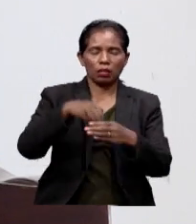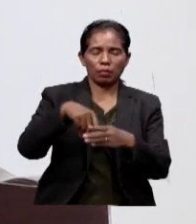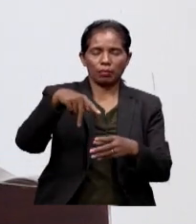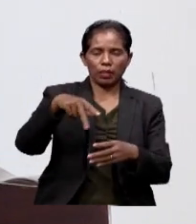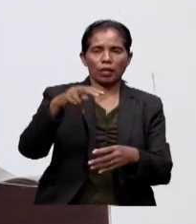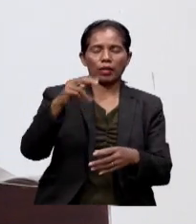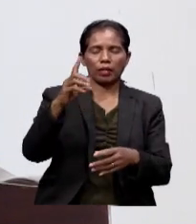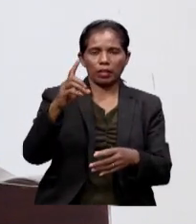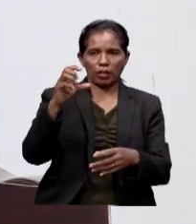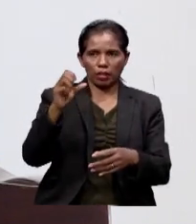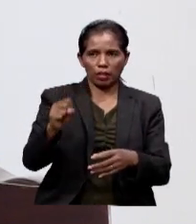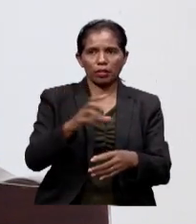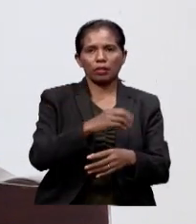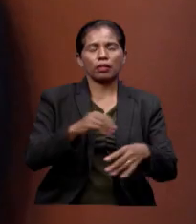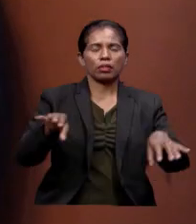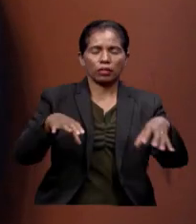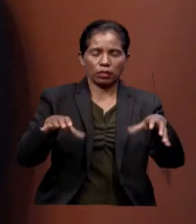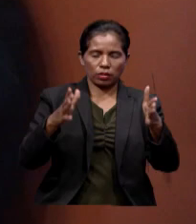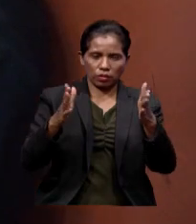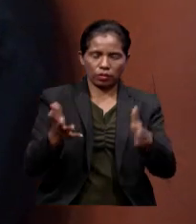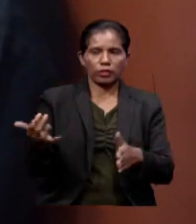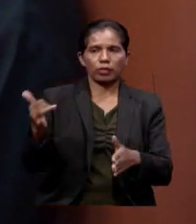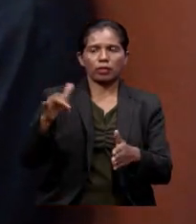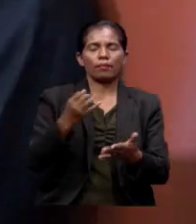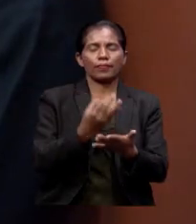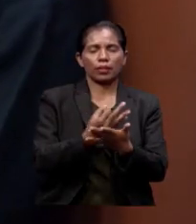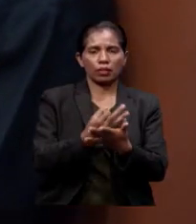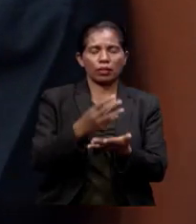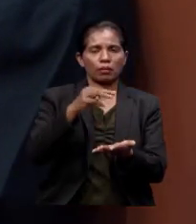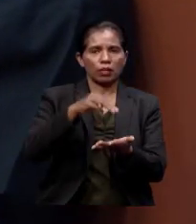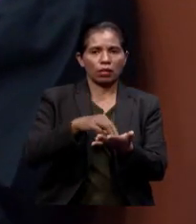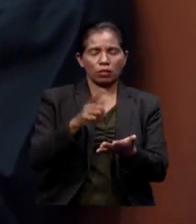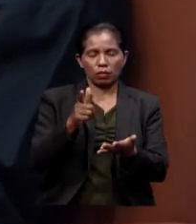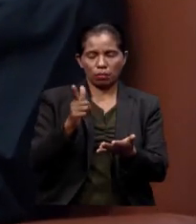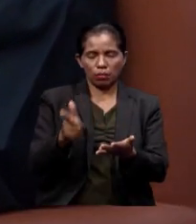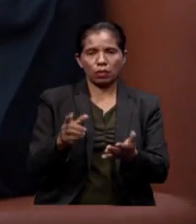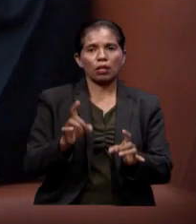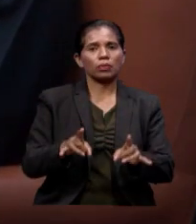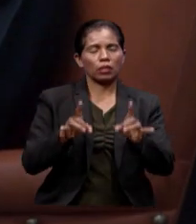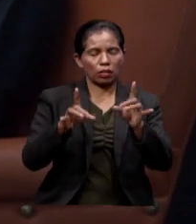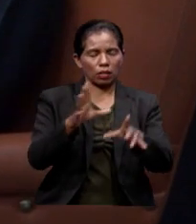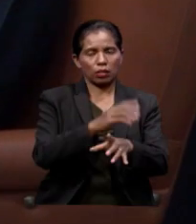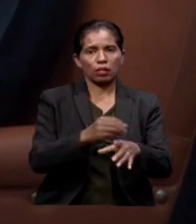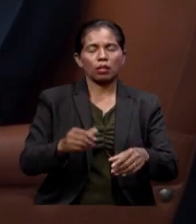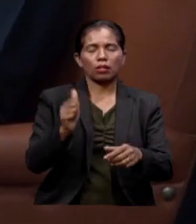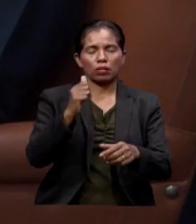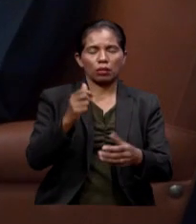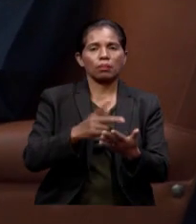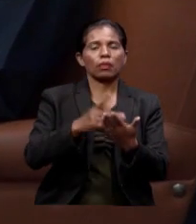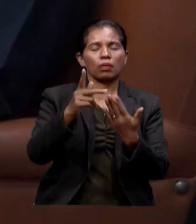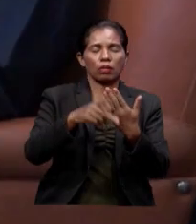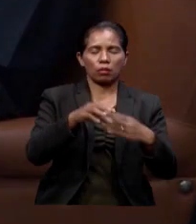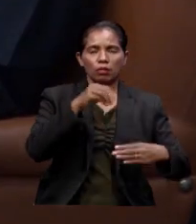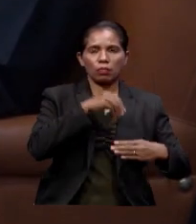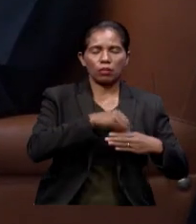também trabalhadores ser sazonais. Orçamento milhão ruanulo dólar australiano, né? Milhão sanulo ba programa Bolsa da Mãe